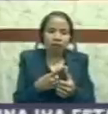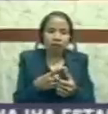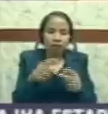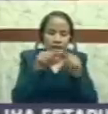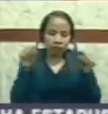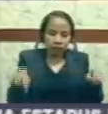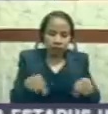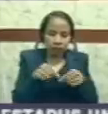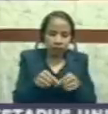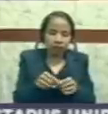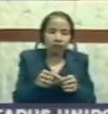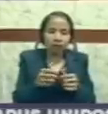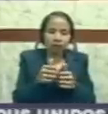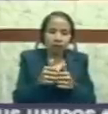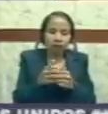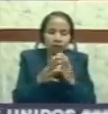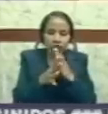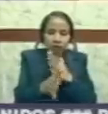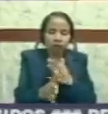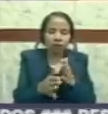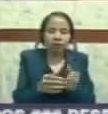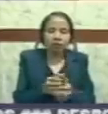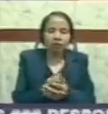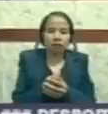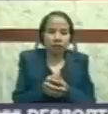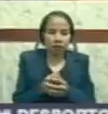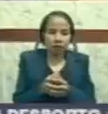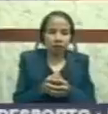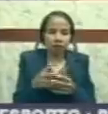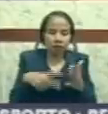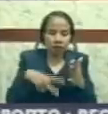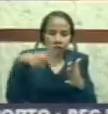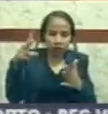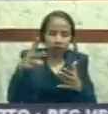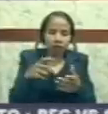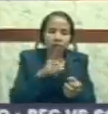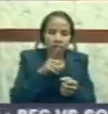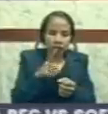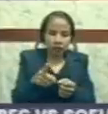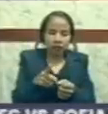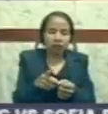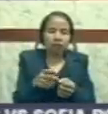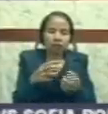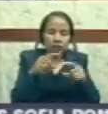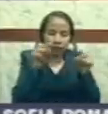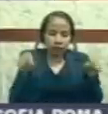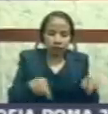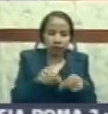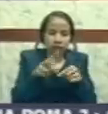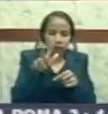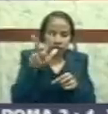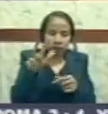tabela sejam alterados de forma a concordarem com os valores aprovados para a tabela 3.